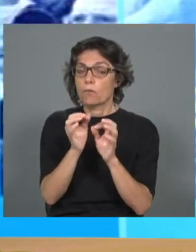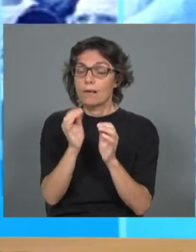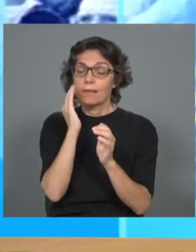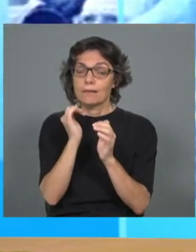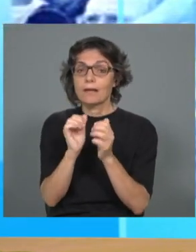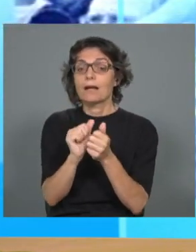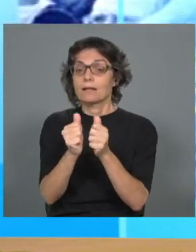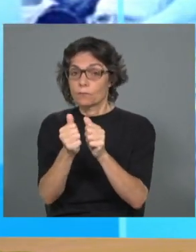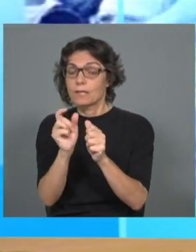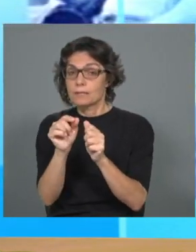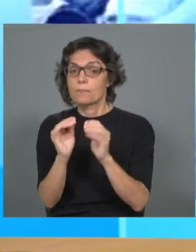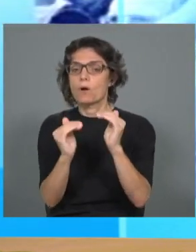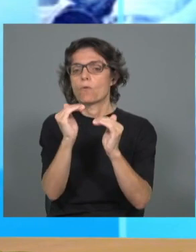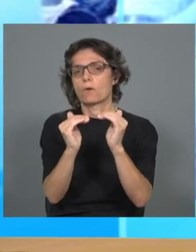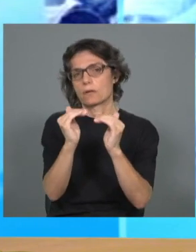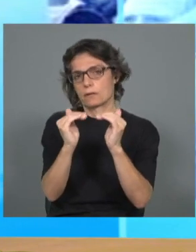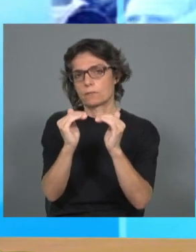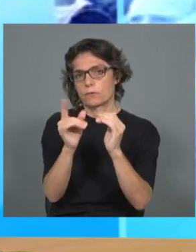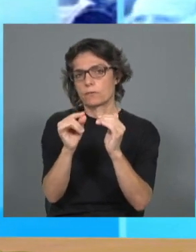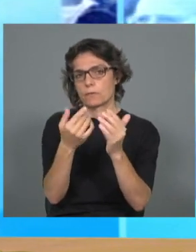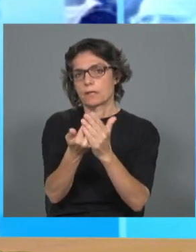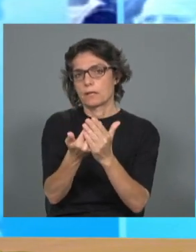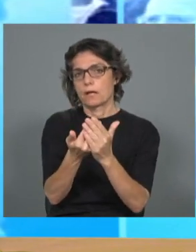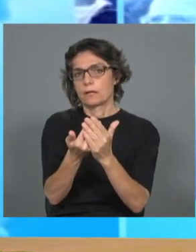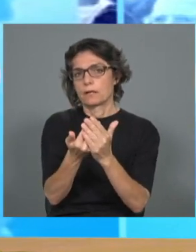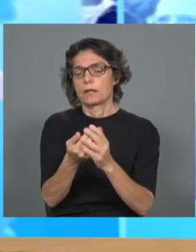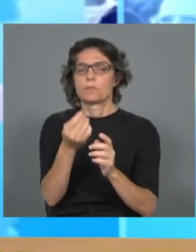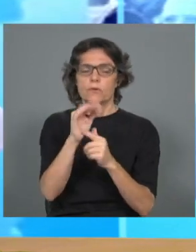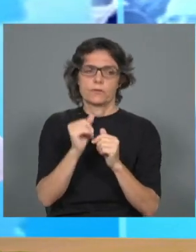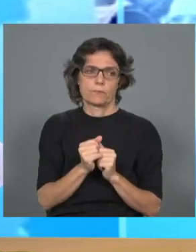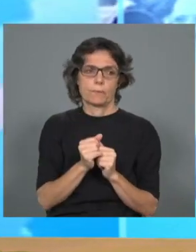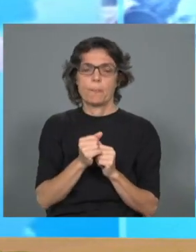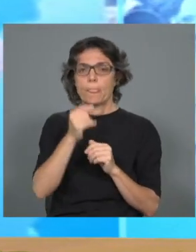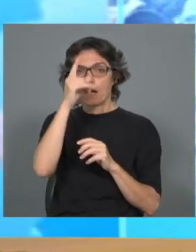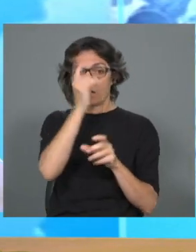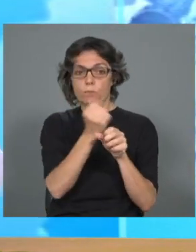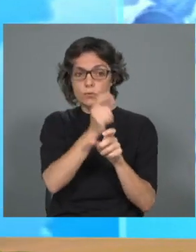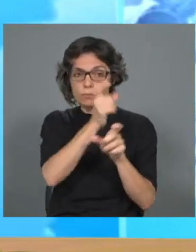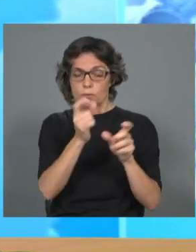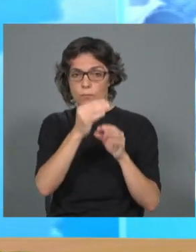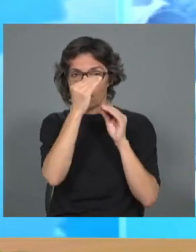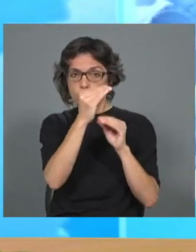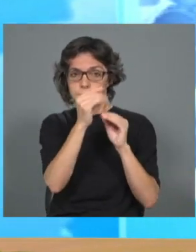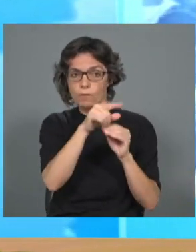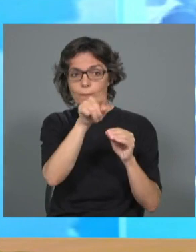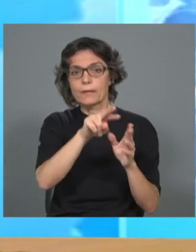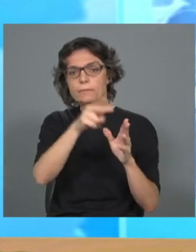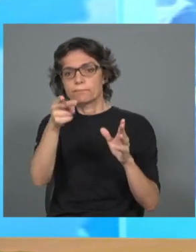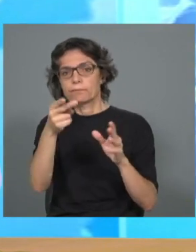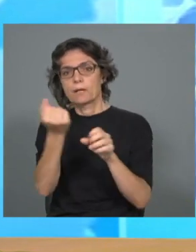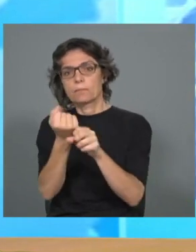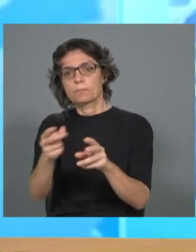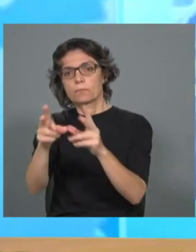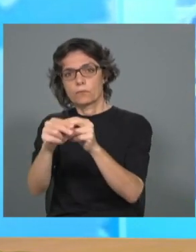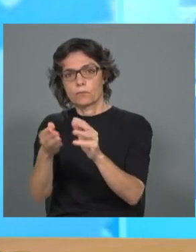situação, que seja possibilitada a formação para se adaptarem a novos postos de trabalho e que